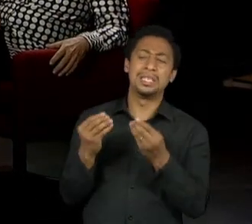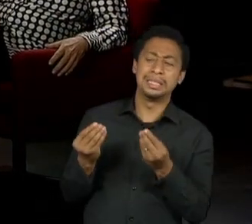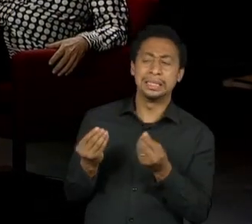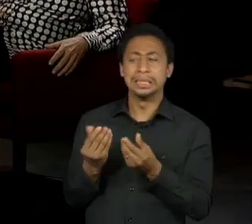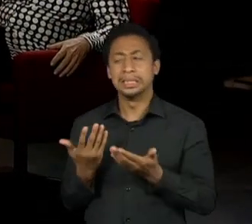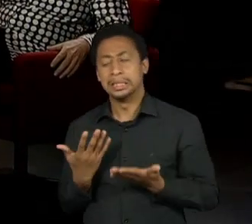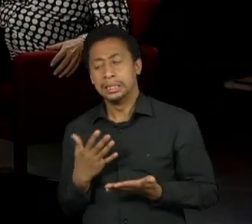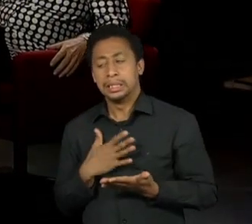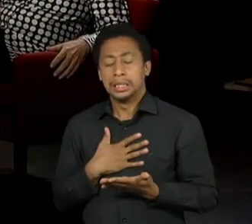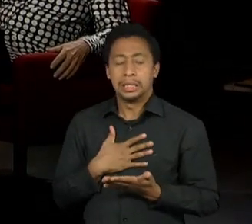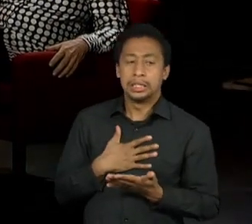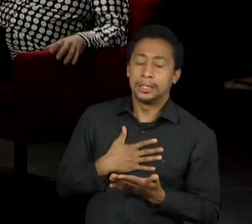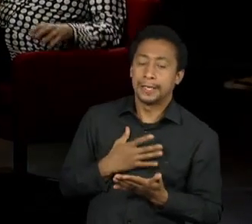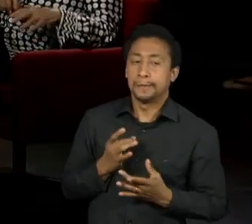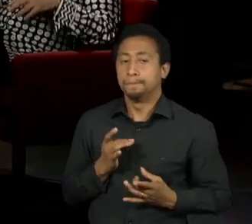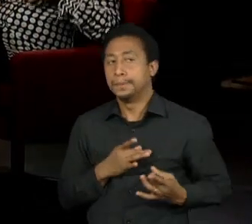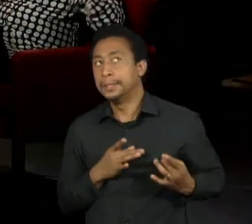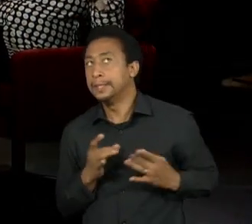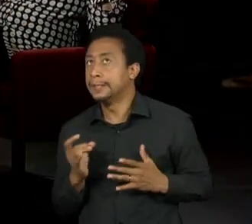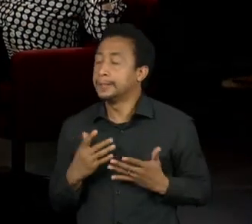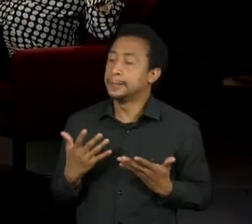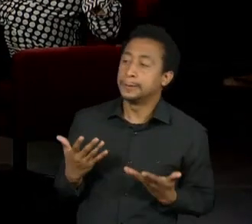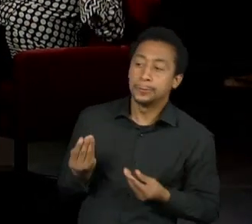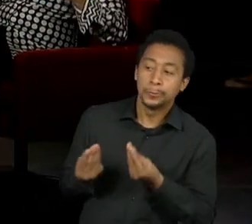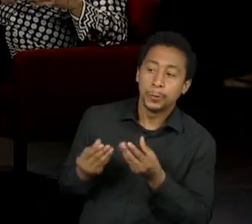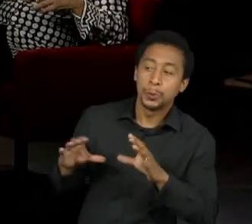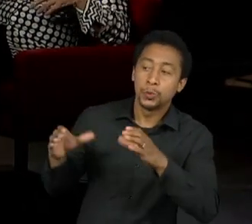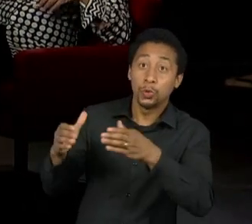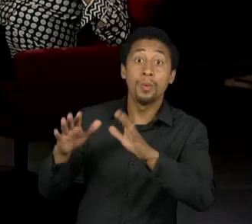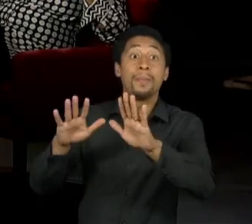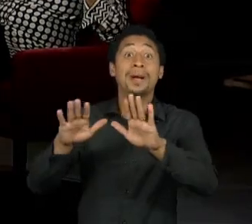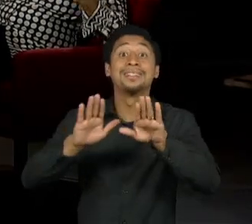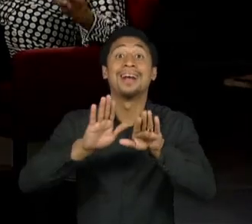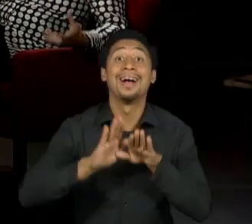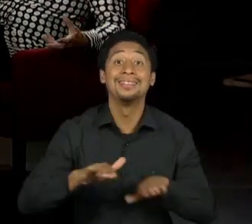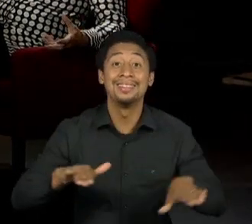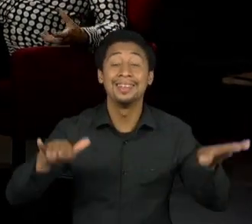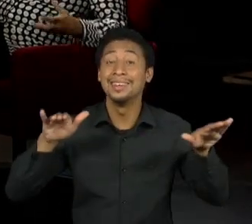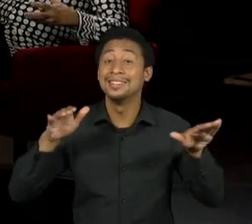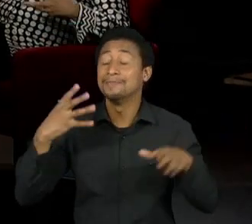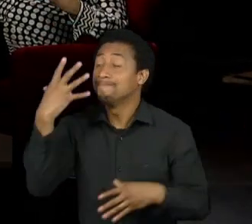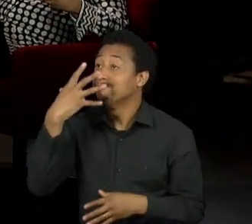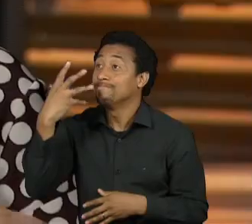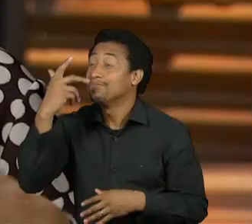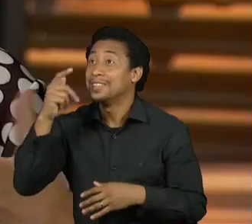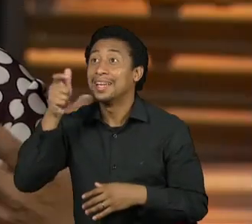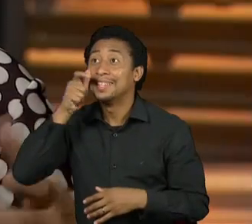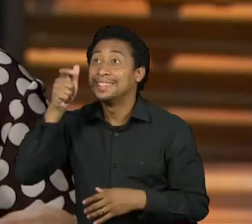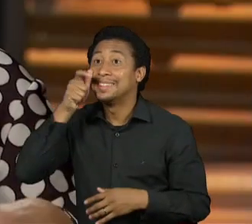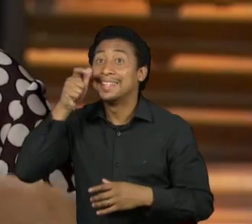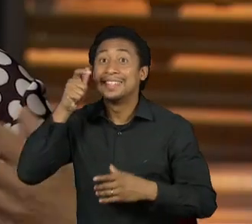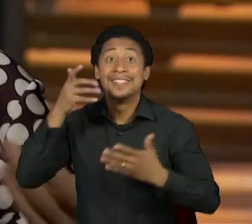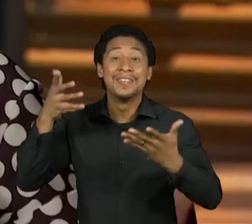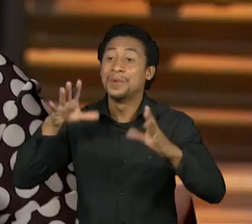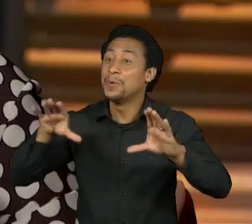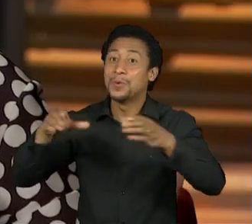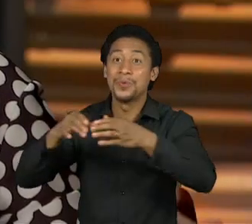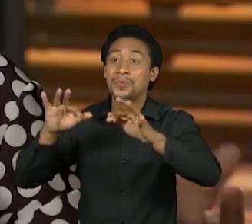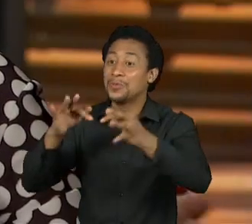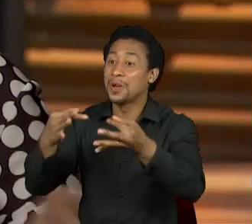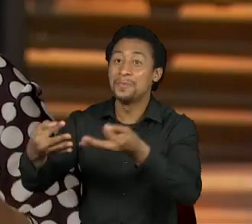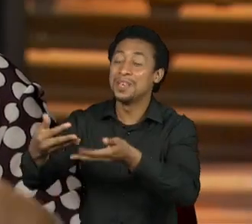coçar Dinho se você acha que é meio aí a criançada começou a ficar apaixonada e acabou virando um núcleo